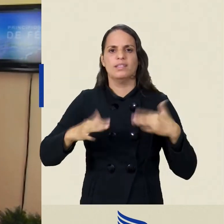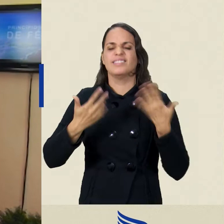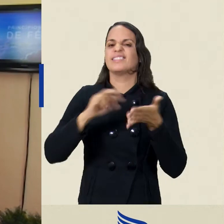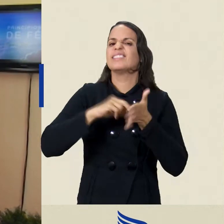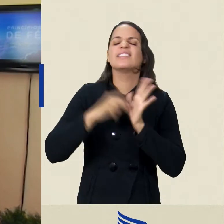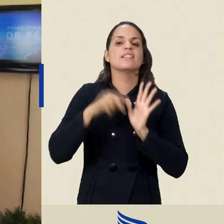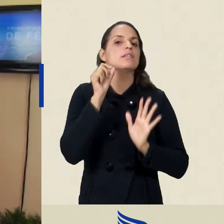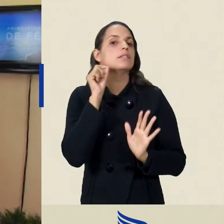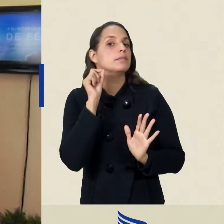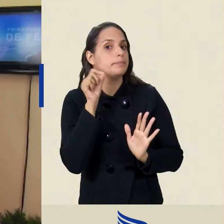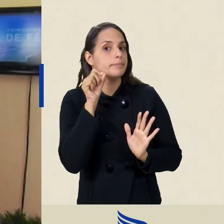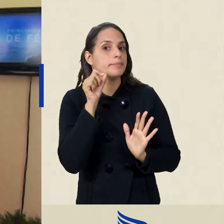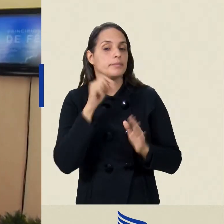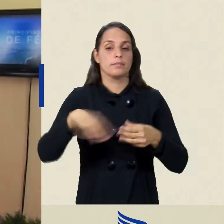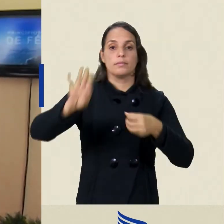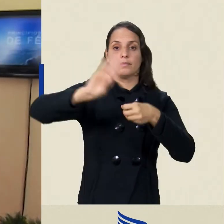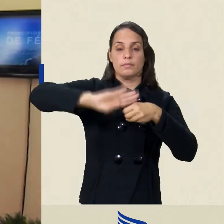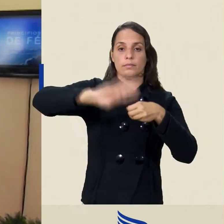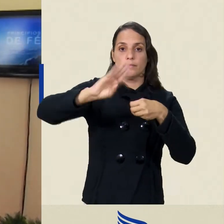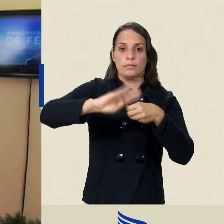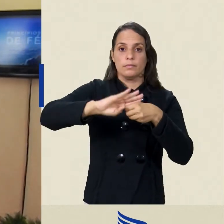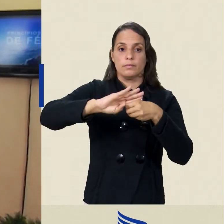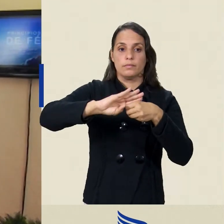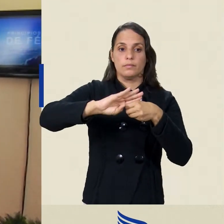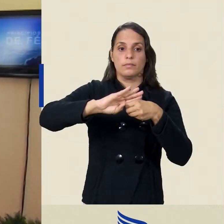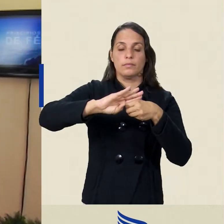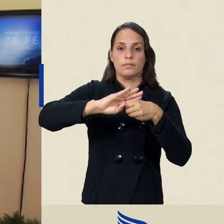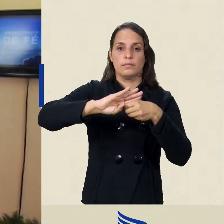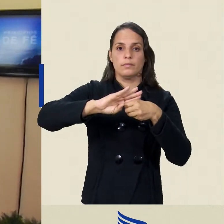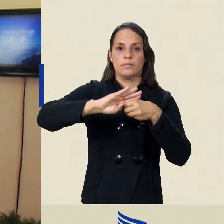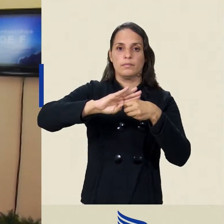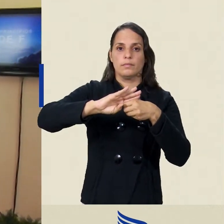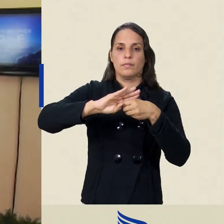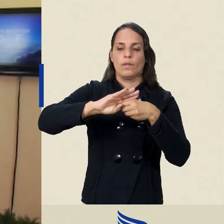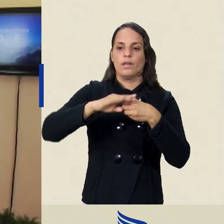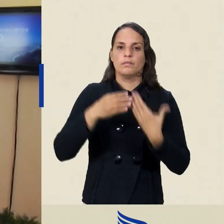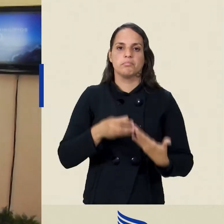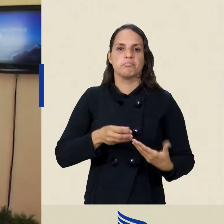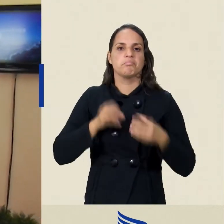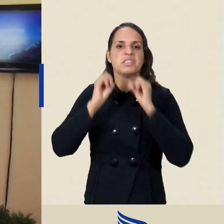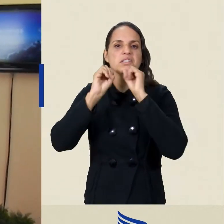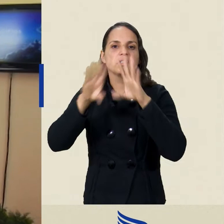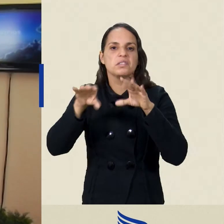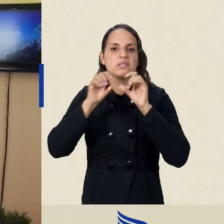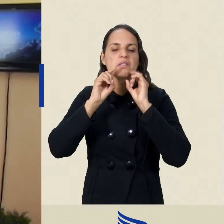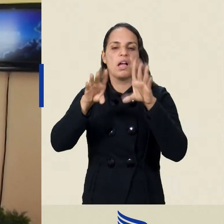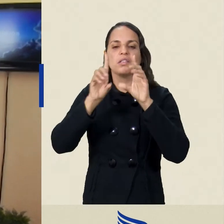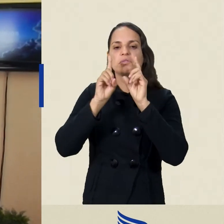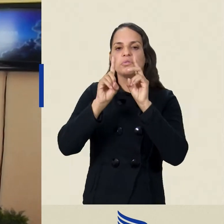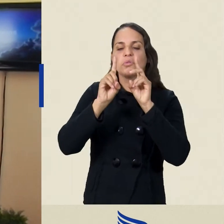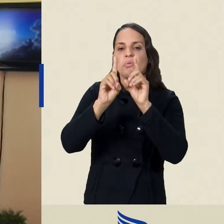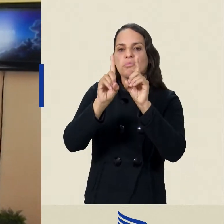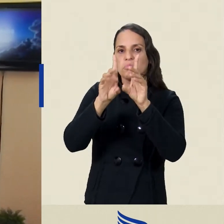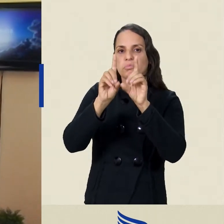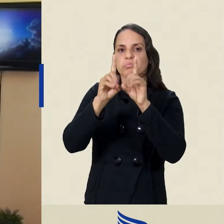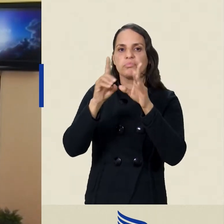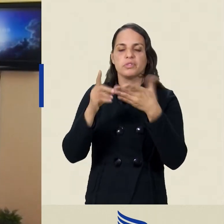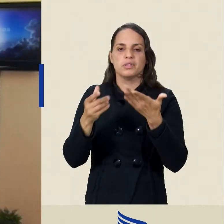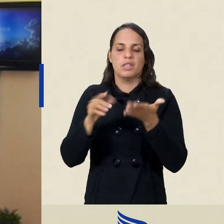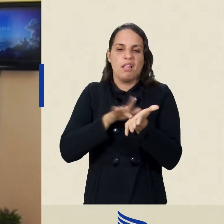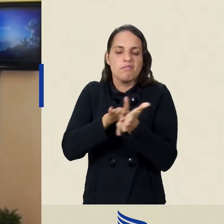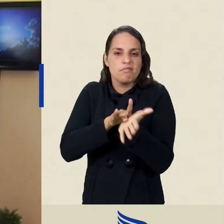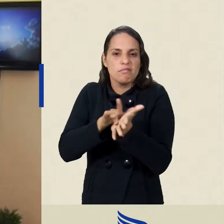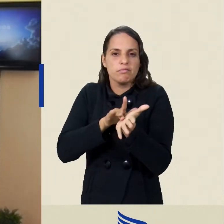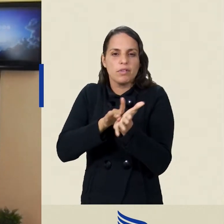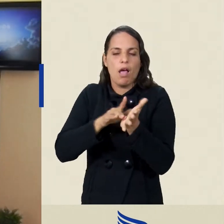dizer? Babilônia tem estado dado a beber falsas doutrinas e ensinamentos a todas as nações, indicando